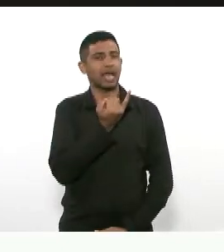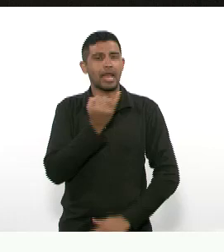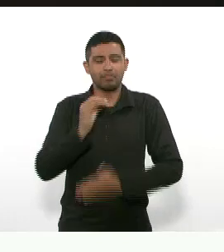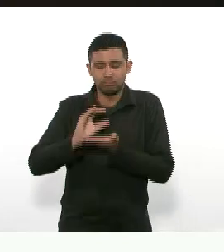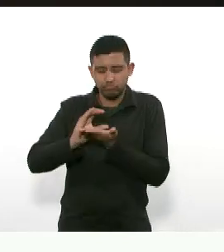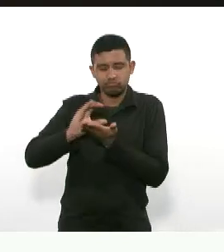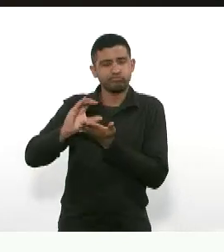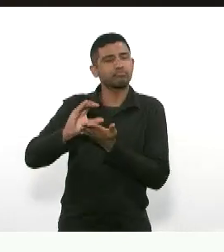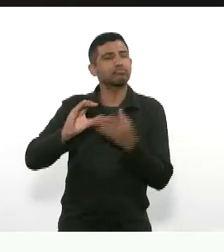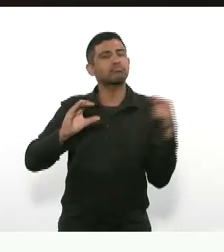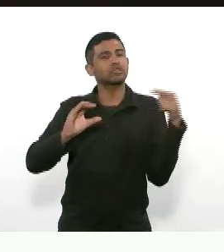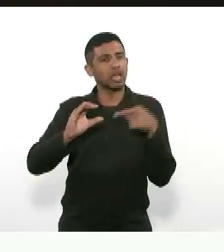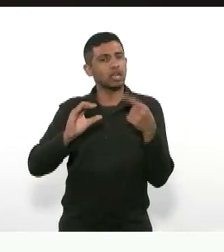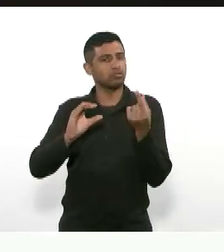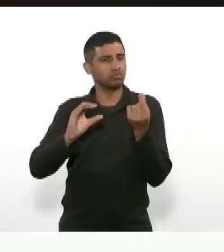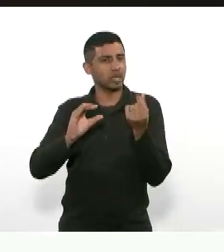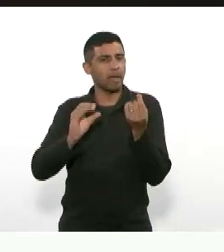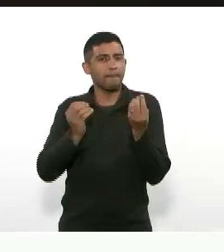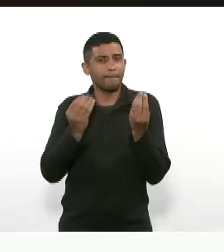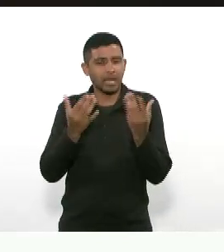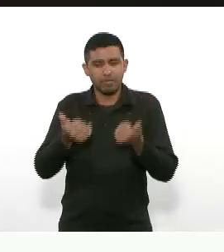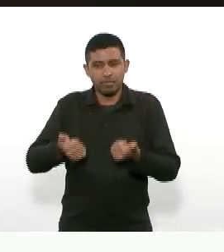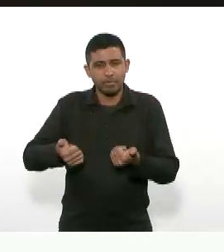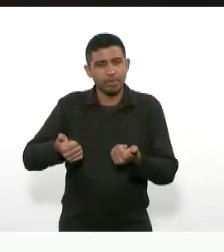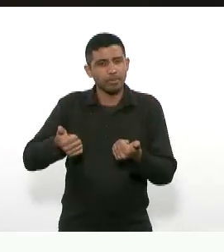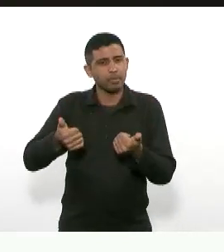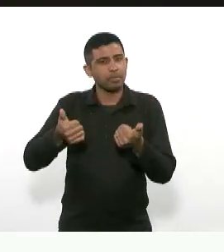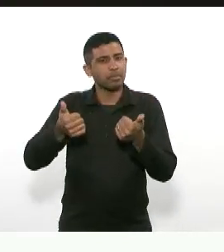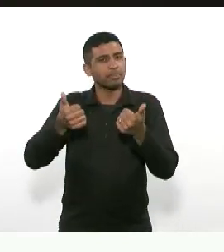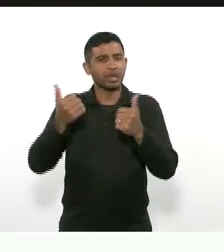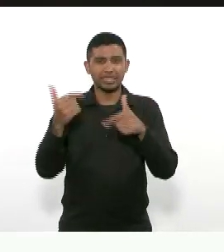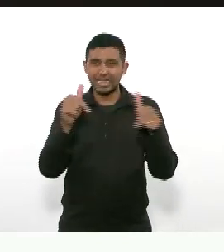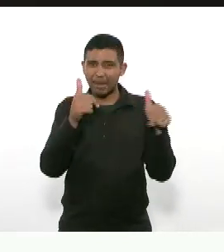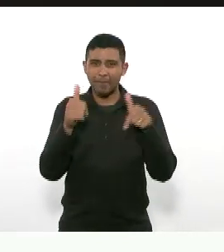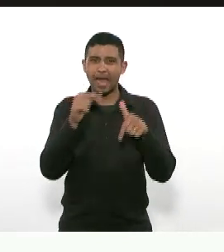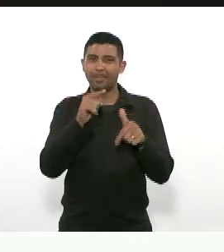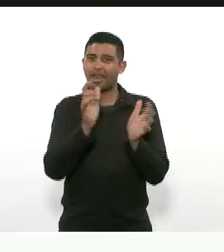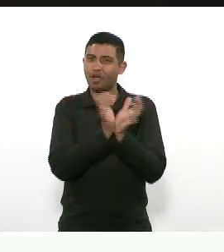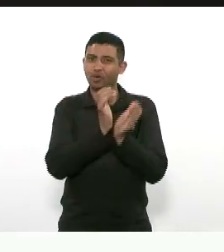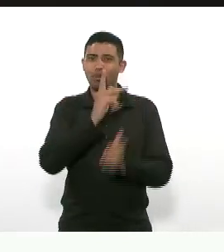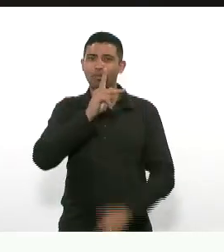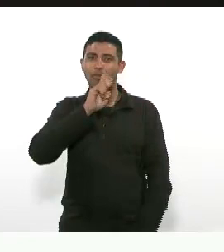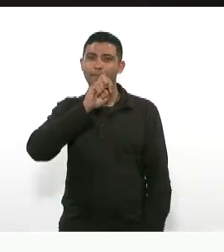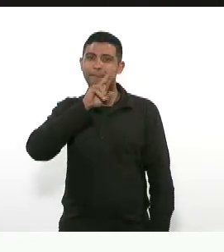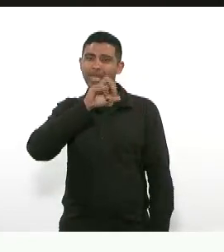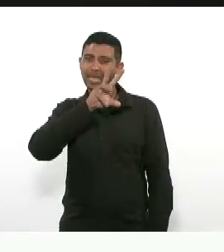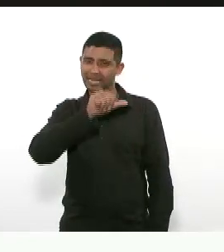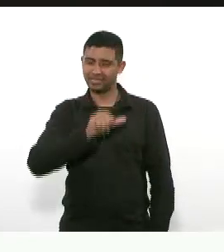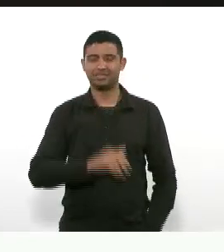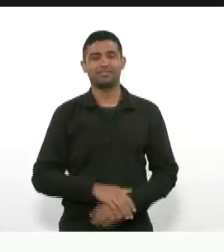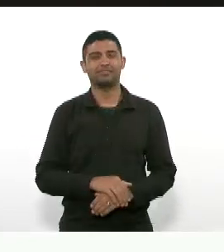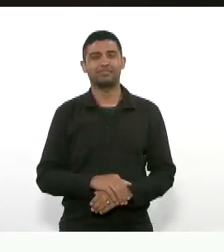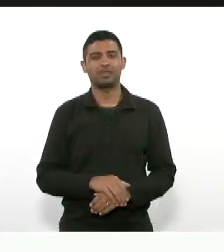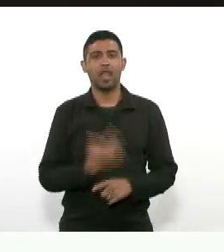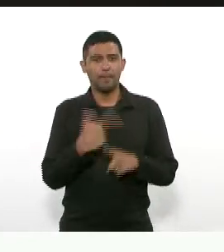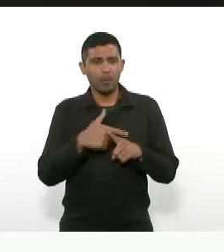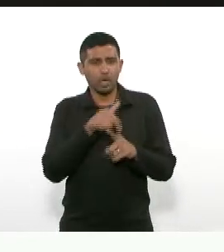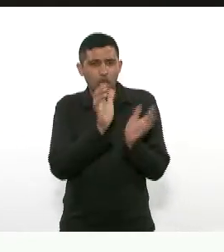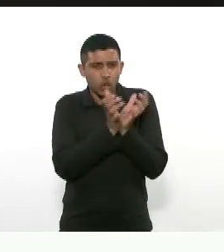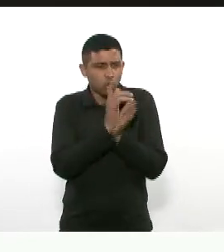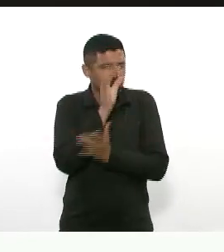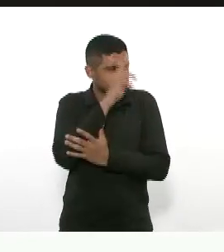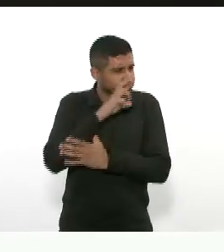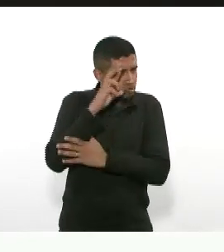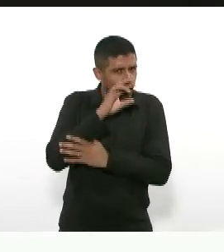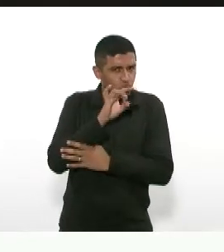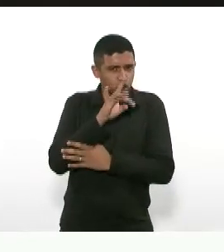fundo para melhorar as condições da perícia. Porque a perícia ela não atende só a Polícia